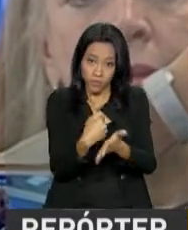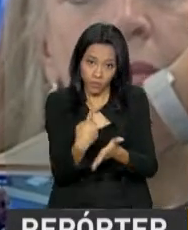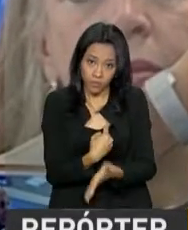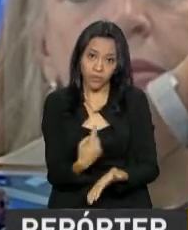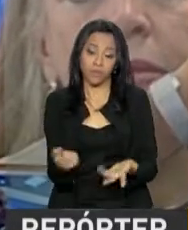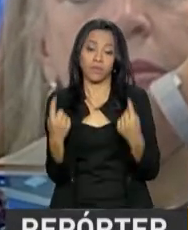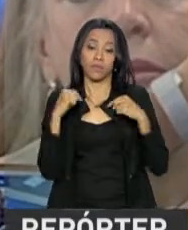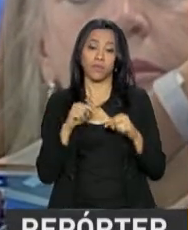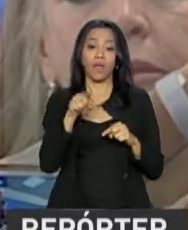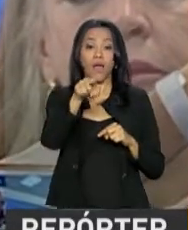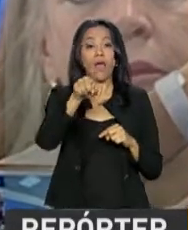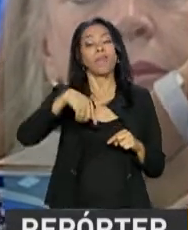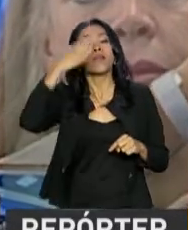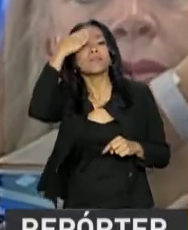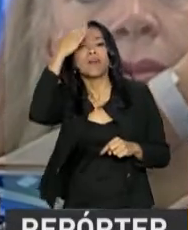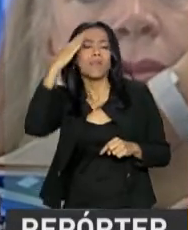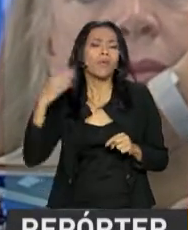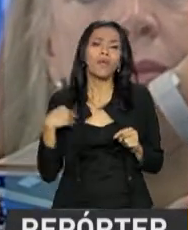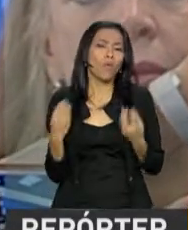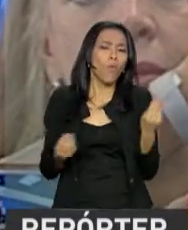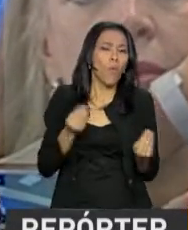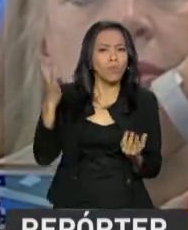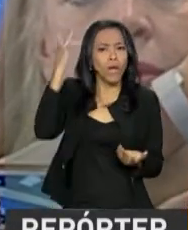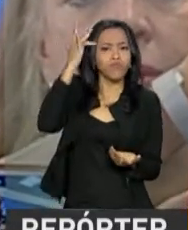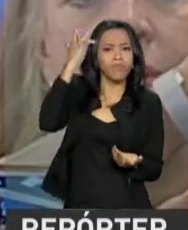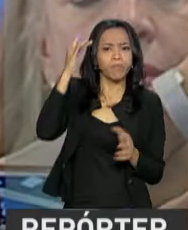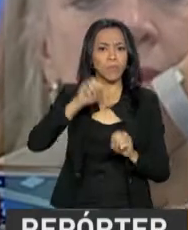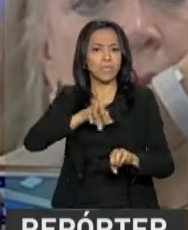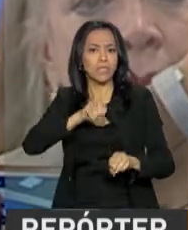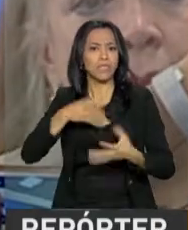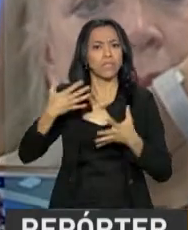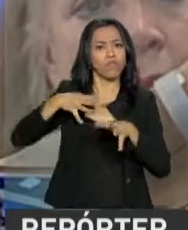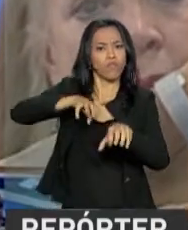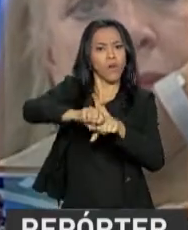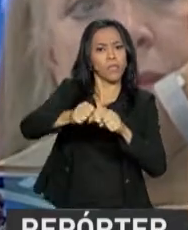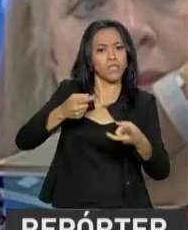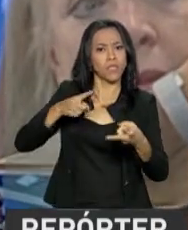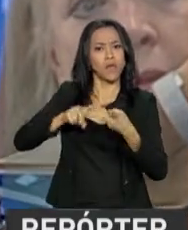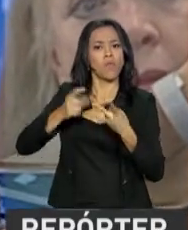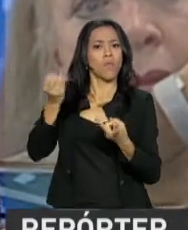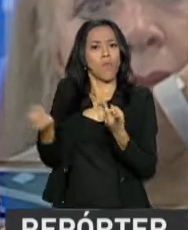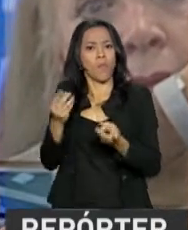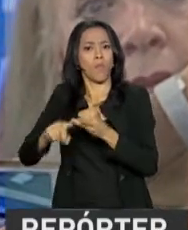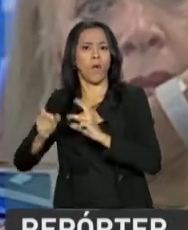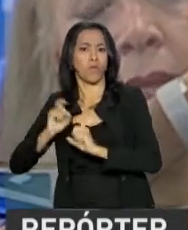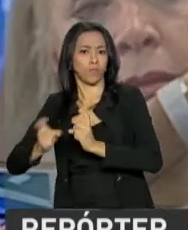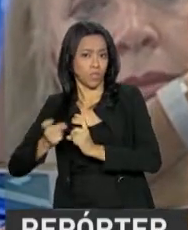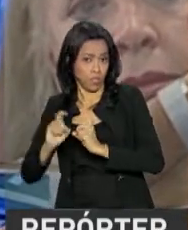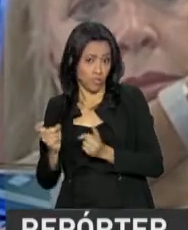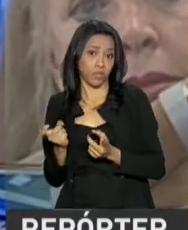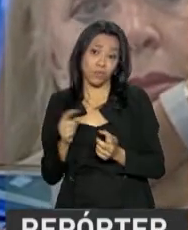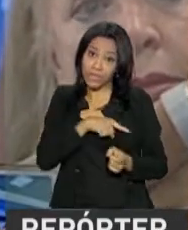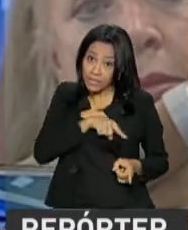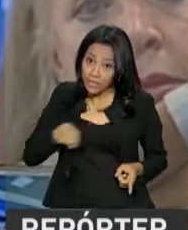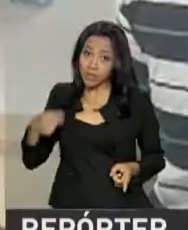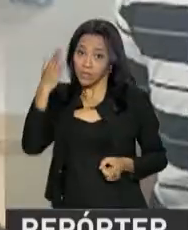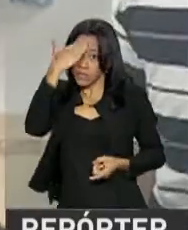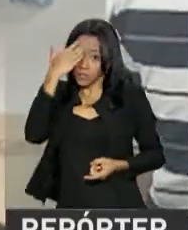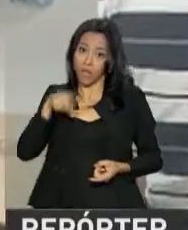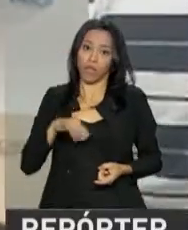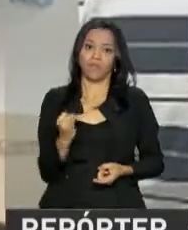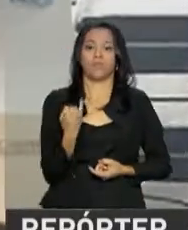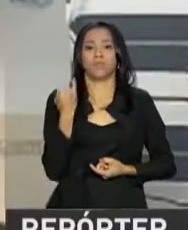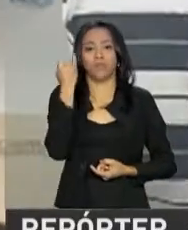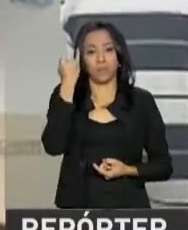qualidade daquilo que está sendo ofertado a partir da estrutura da formação da gestão da educação infantil creche e pré escola é muito importante